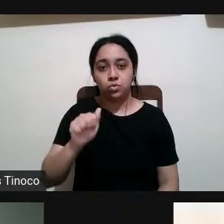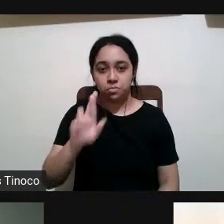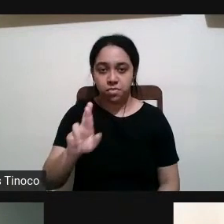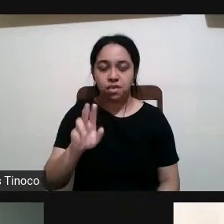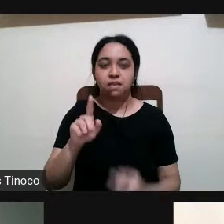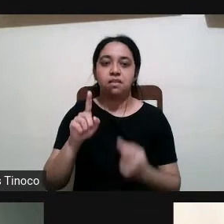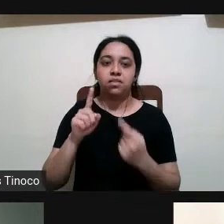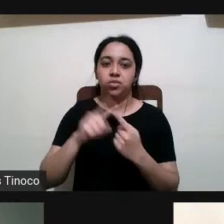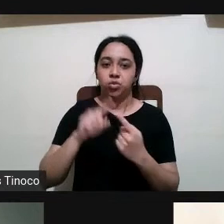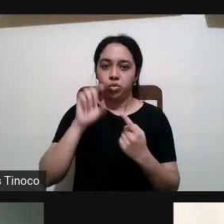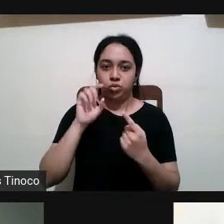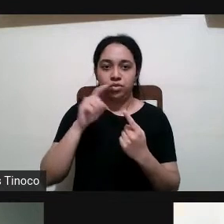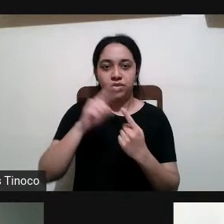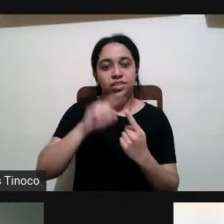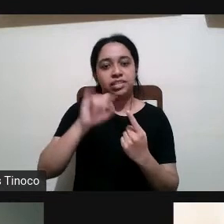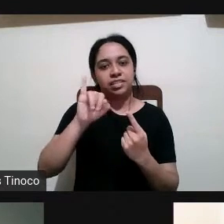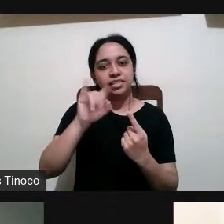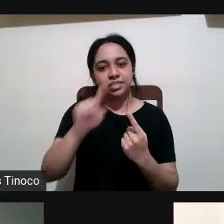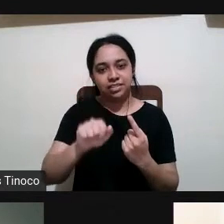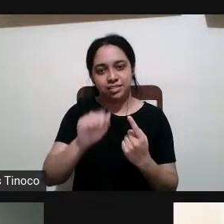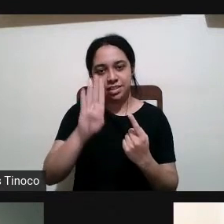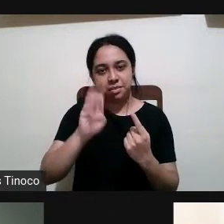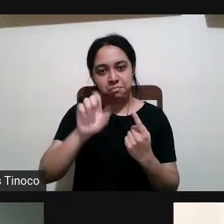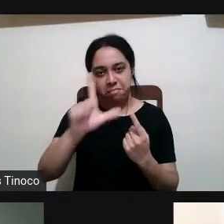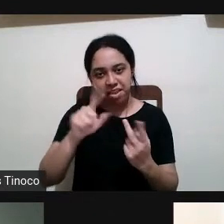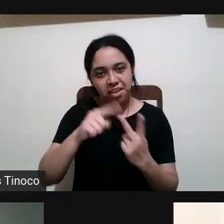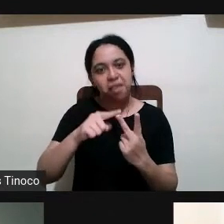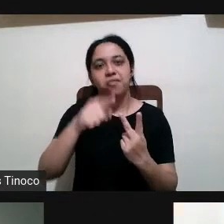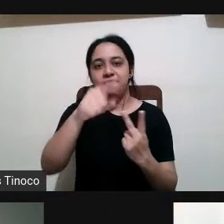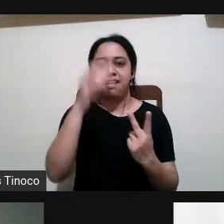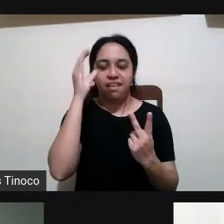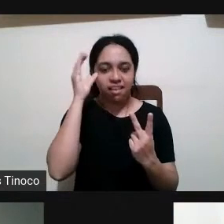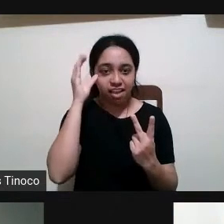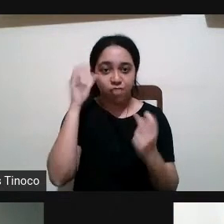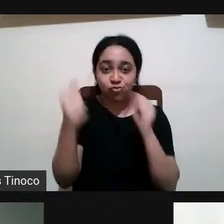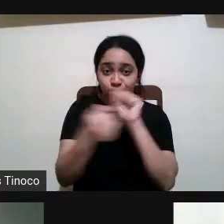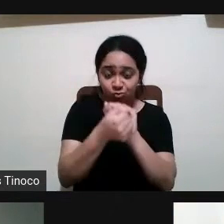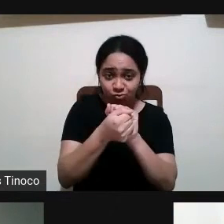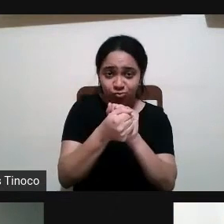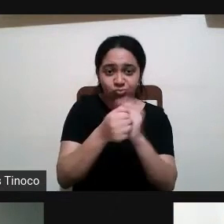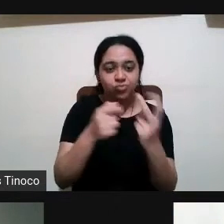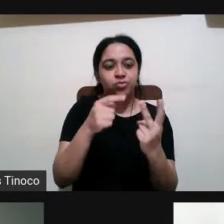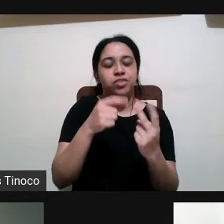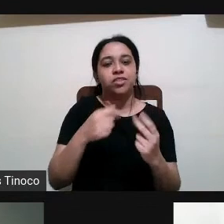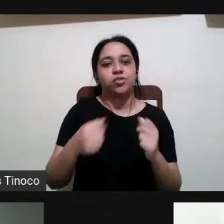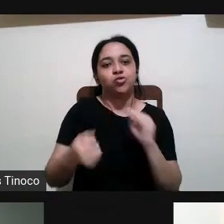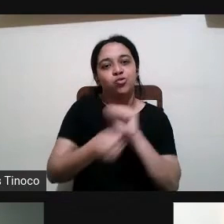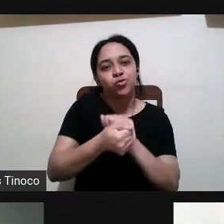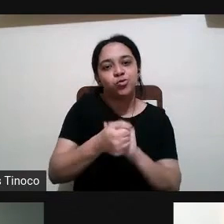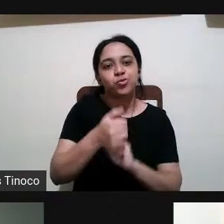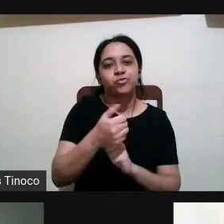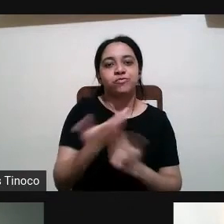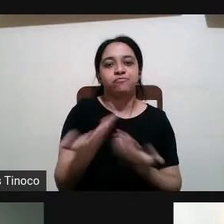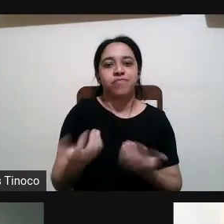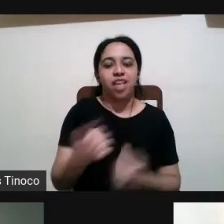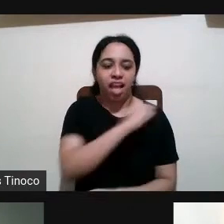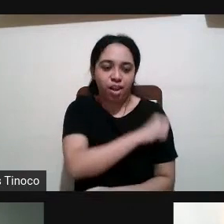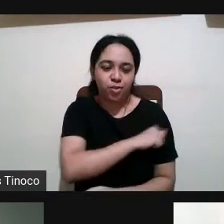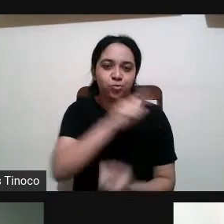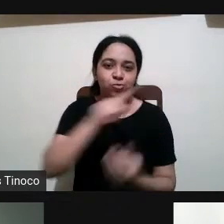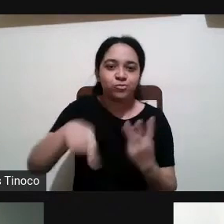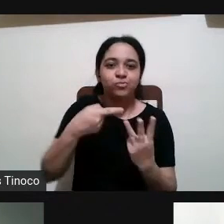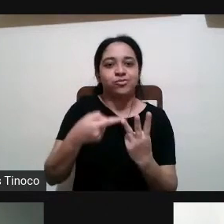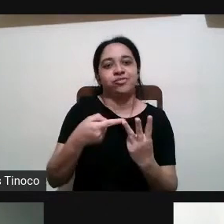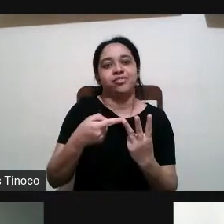Caio também tem seu grupo com 15, 20 alunos em Itapecuru, e a gente trabalha junto, nós somos uma unidade, somos uma